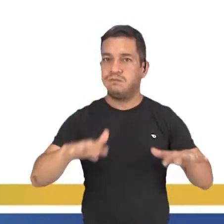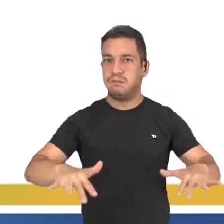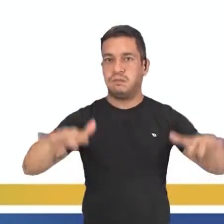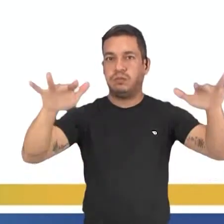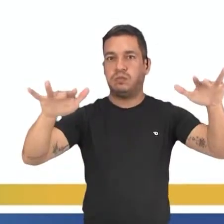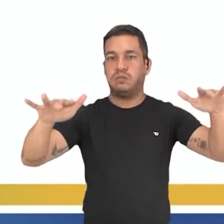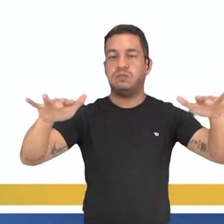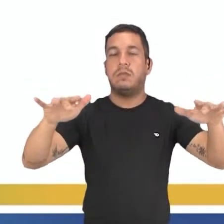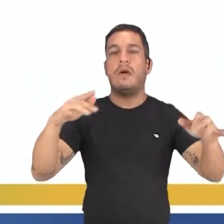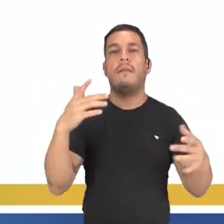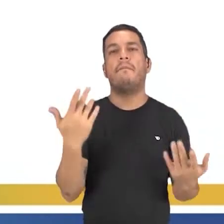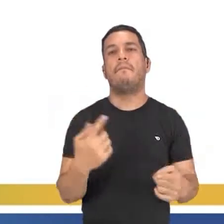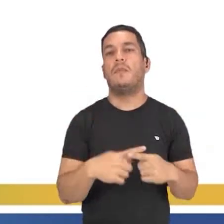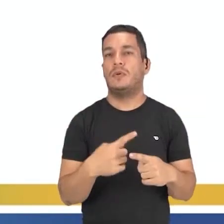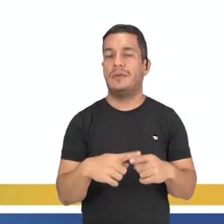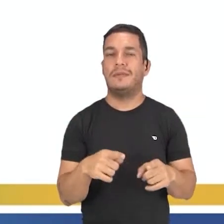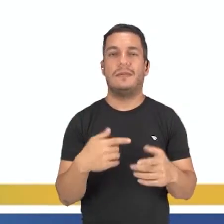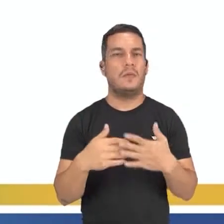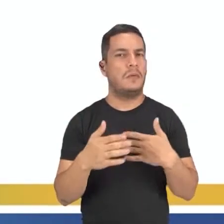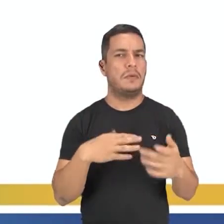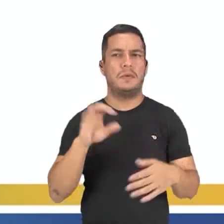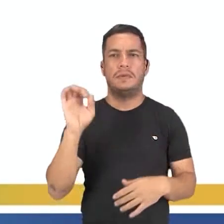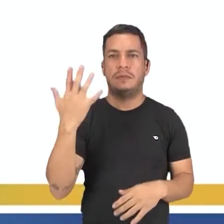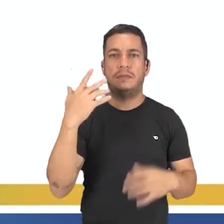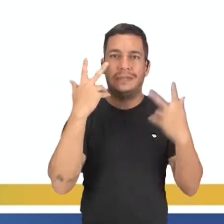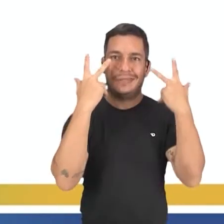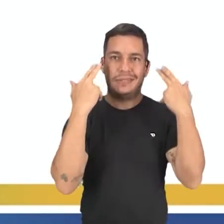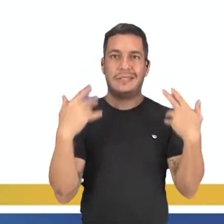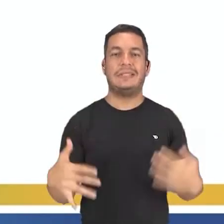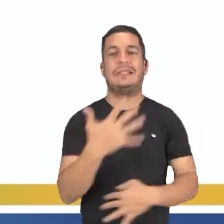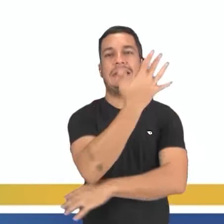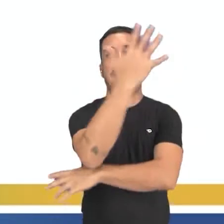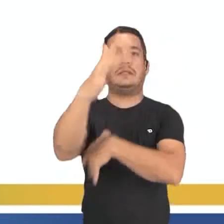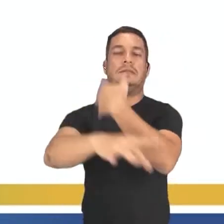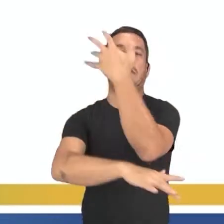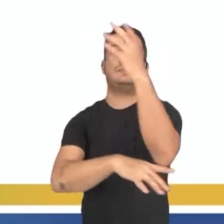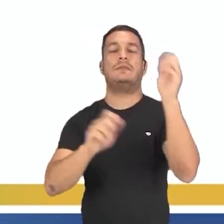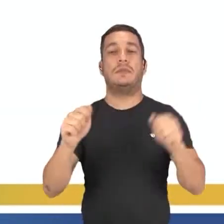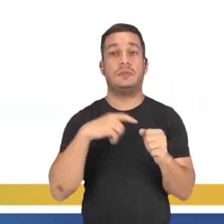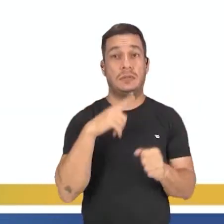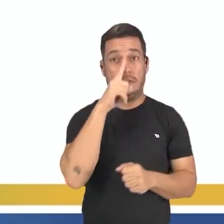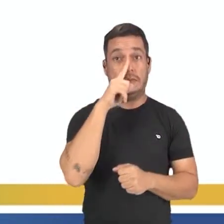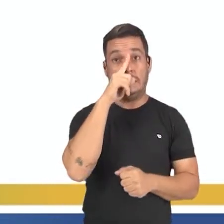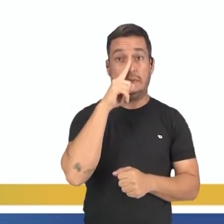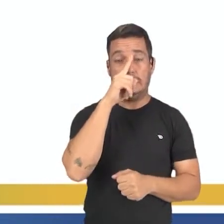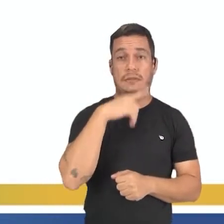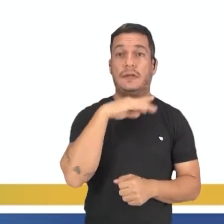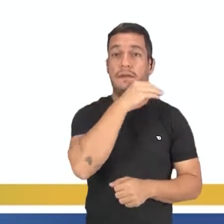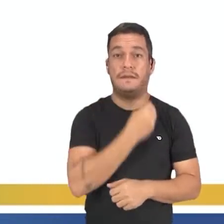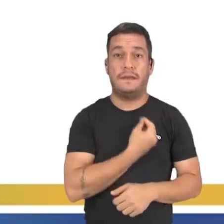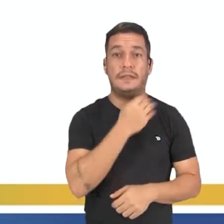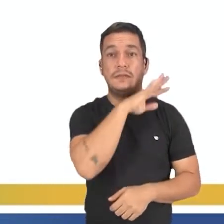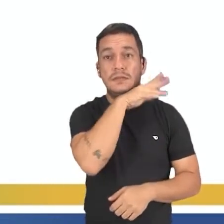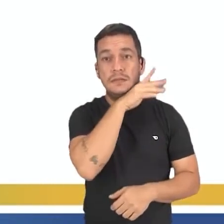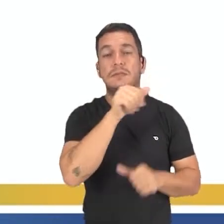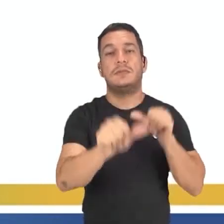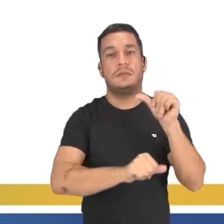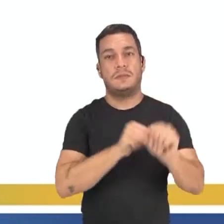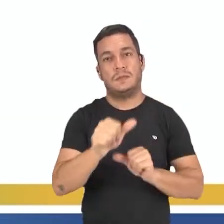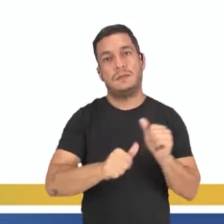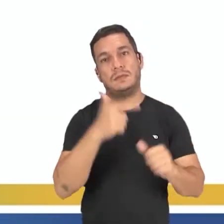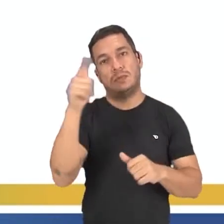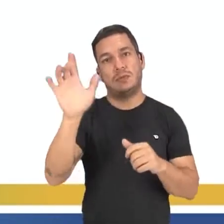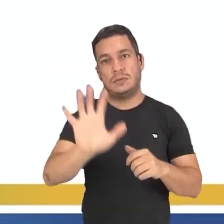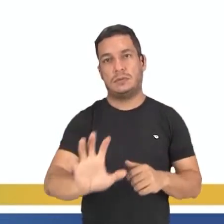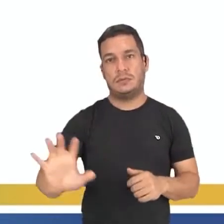Não só por esse motivo, mas por qualquer fenômeno da natureza que possa colocar em risco a vida dos animais, eles são mudados para